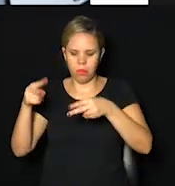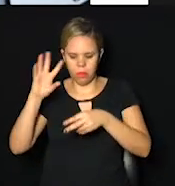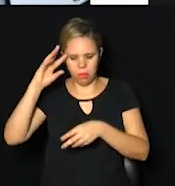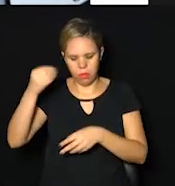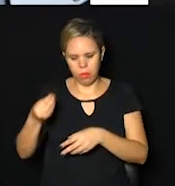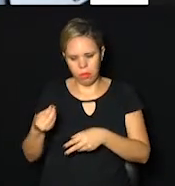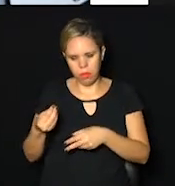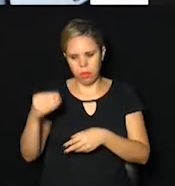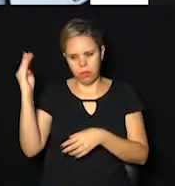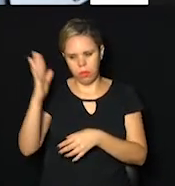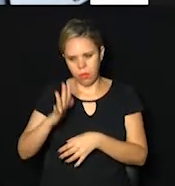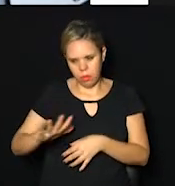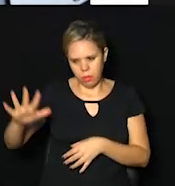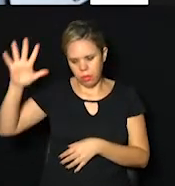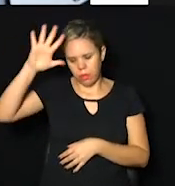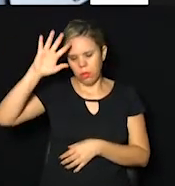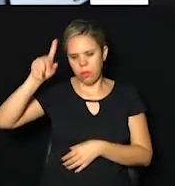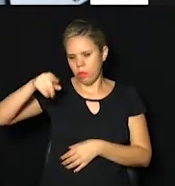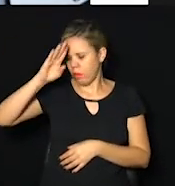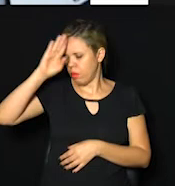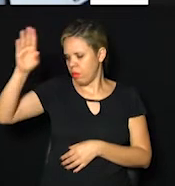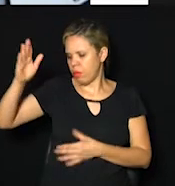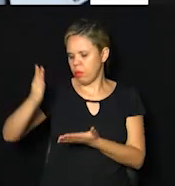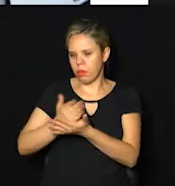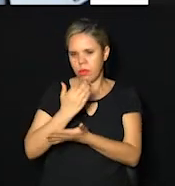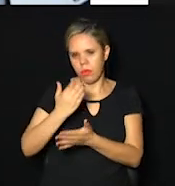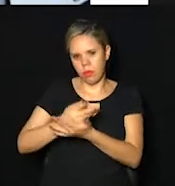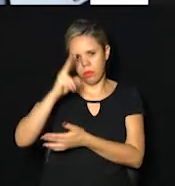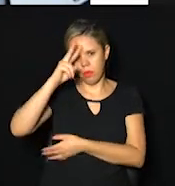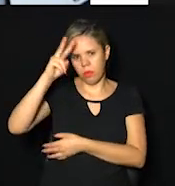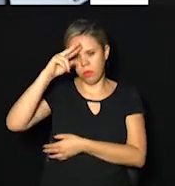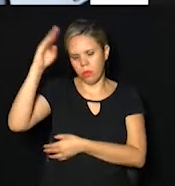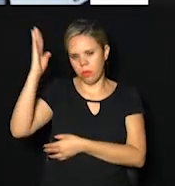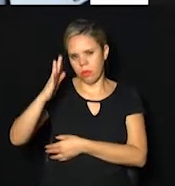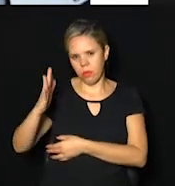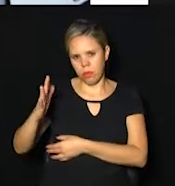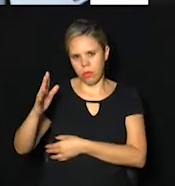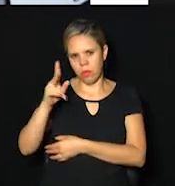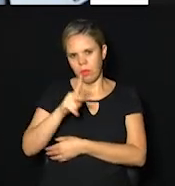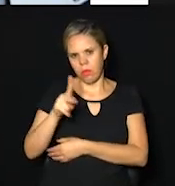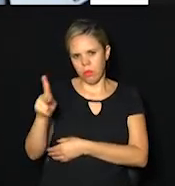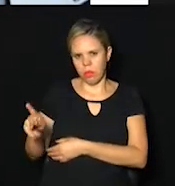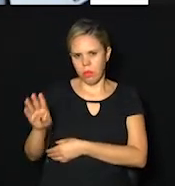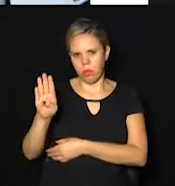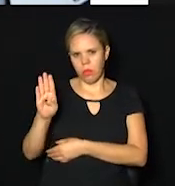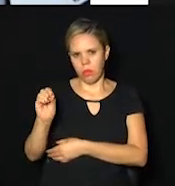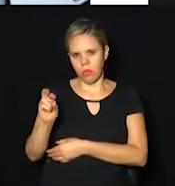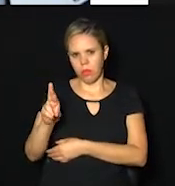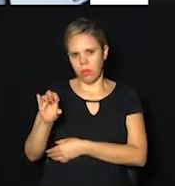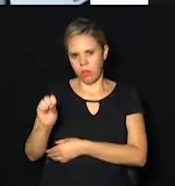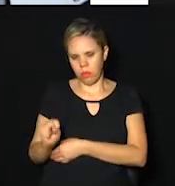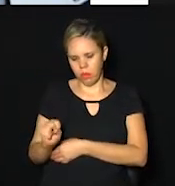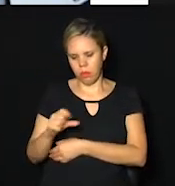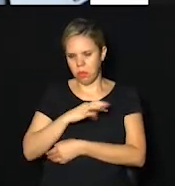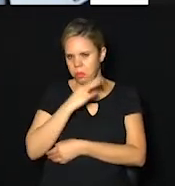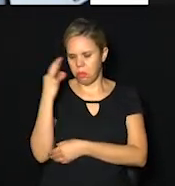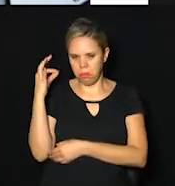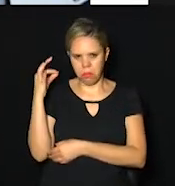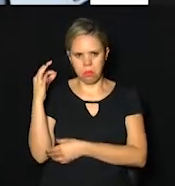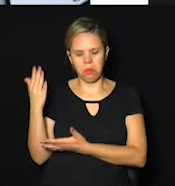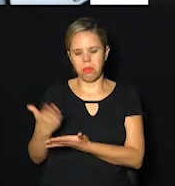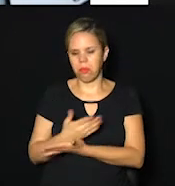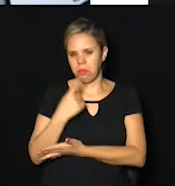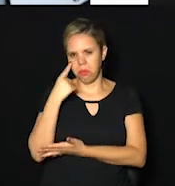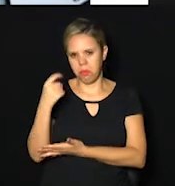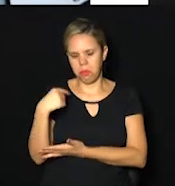Brasil, isso é fundamental. Até livros de história do Brasil, o professor Boris Fausto, por exemplo, tem um belo livro de história do Brasil, pode ser muito interessante